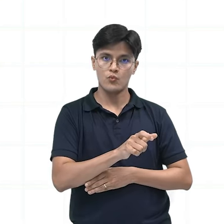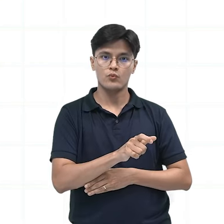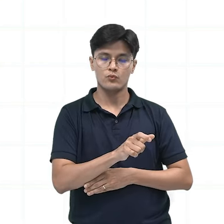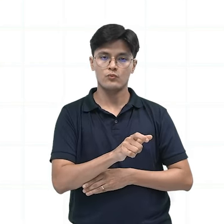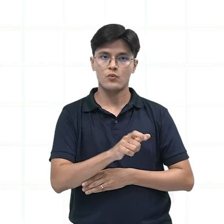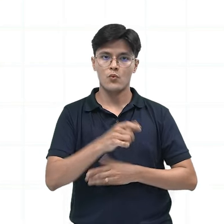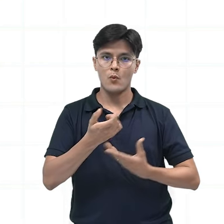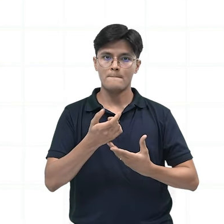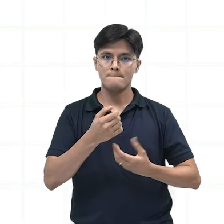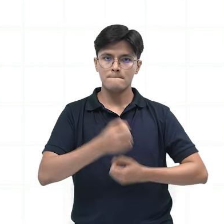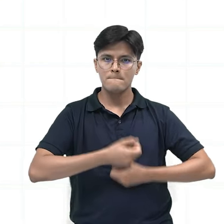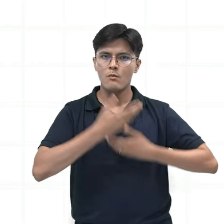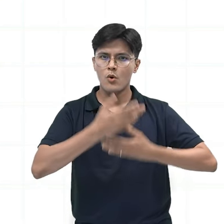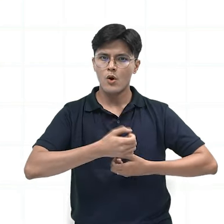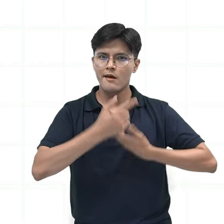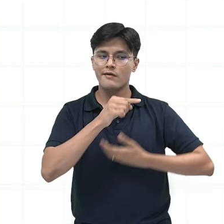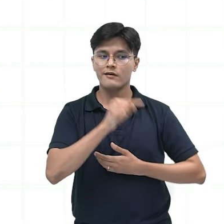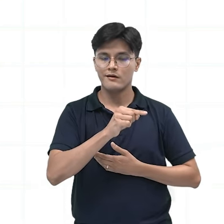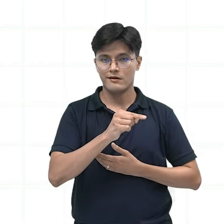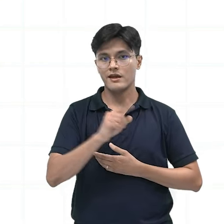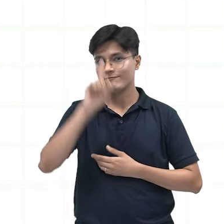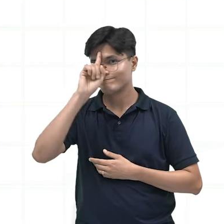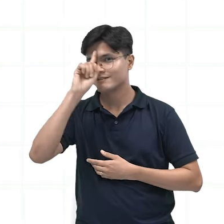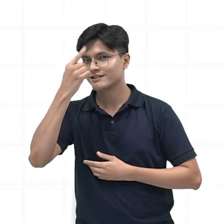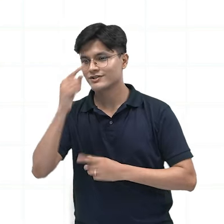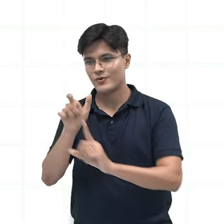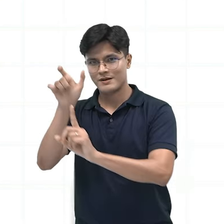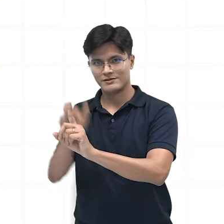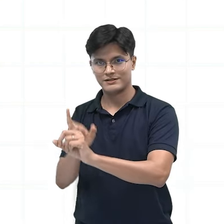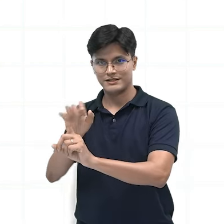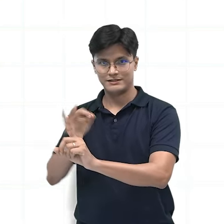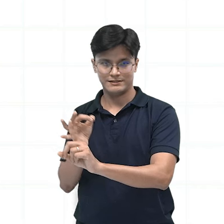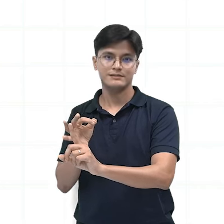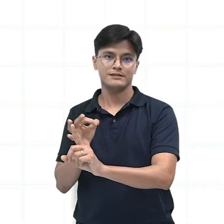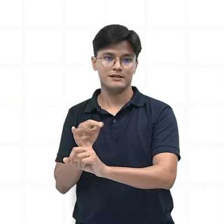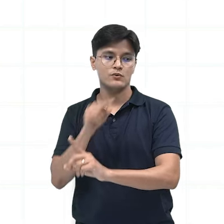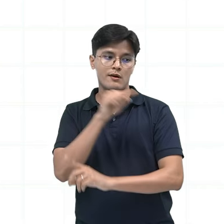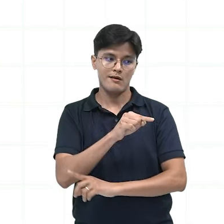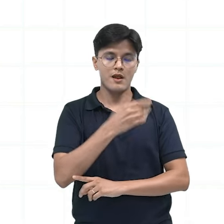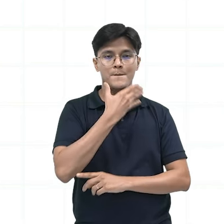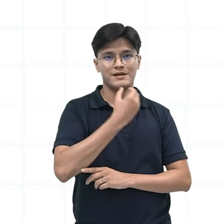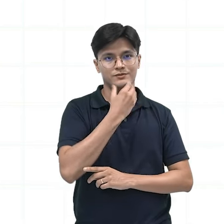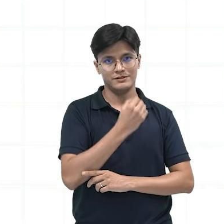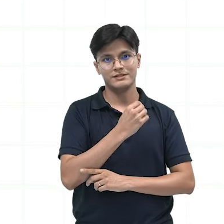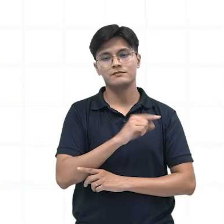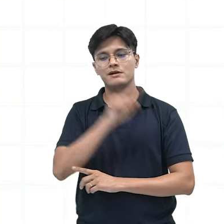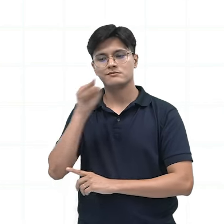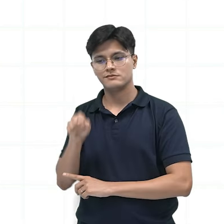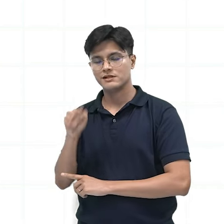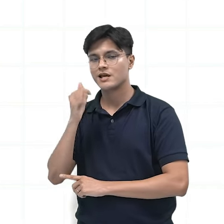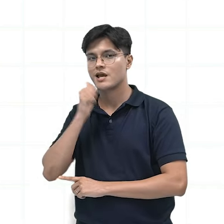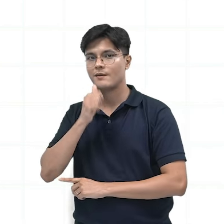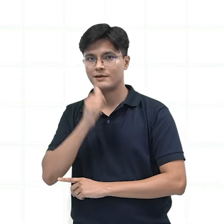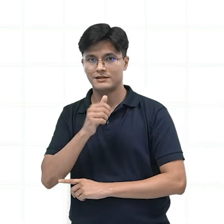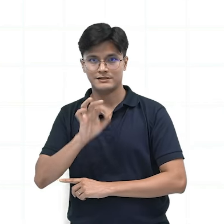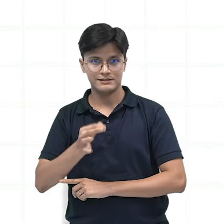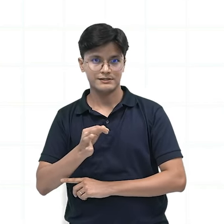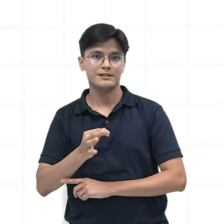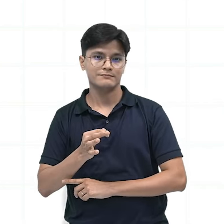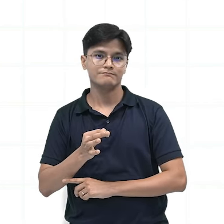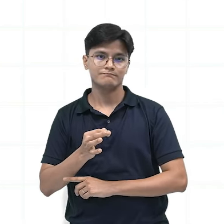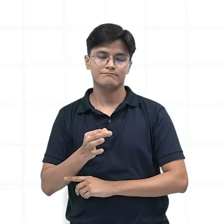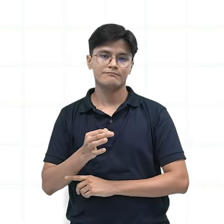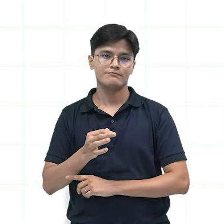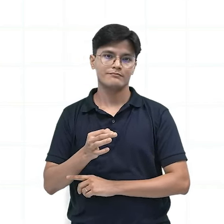O poeta, na cantiga de amigo, é masculino, certo? Mas o eu lírico é feminino, ou seja, é como